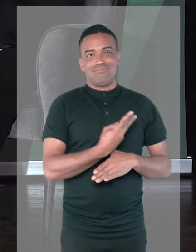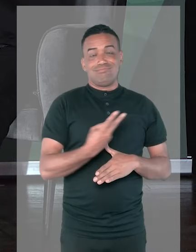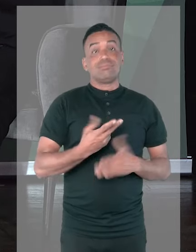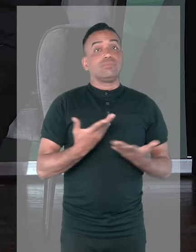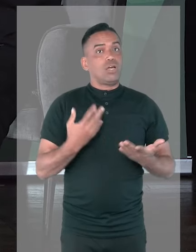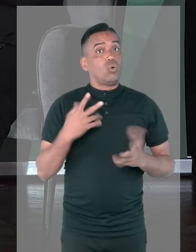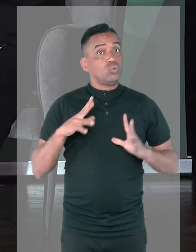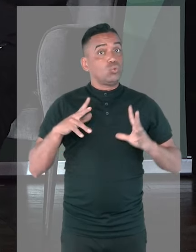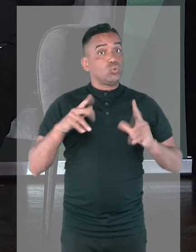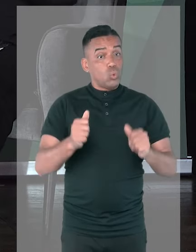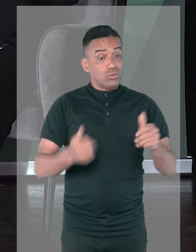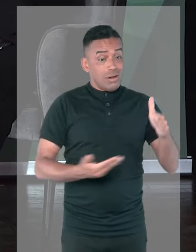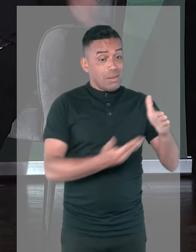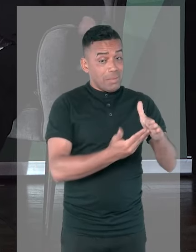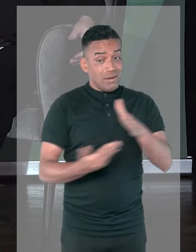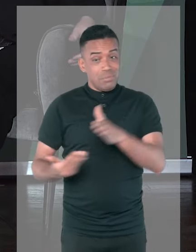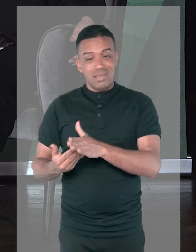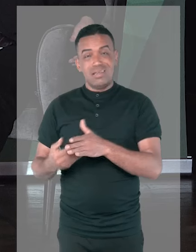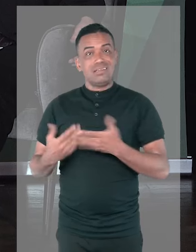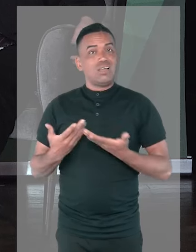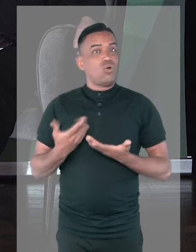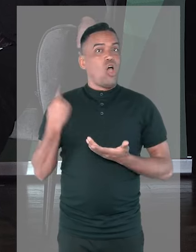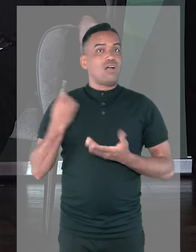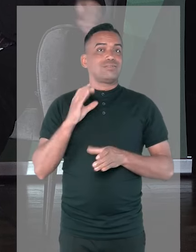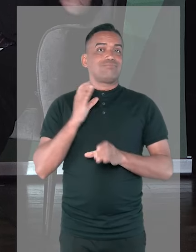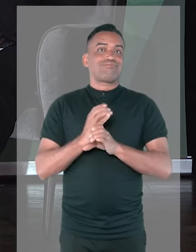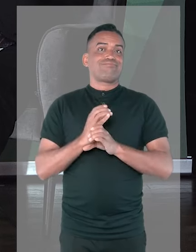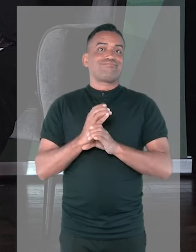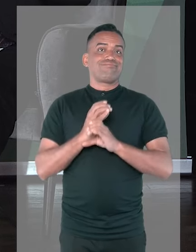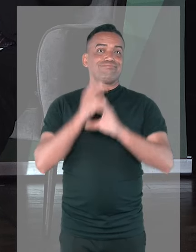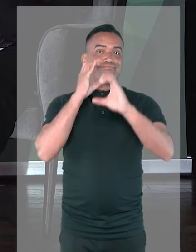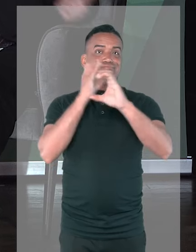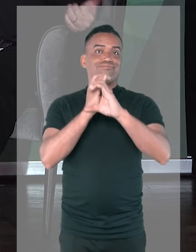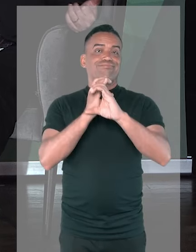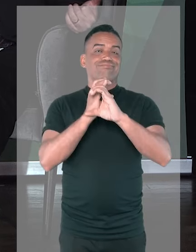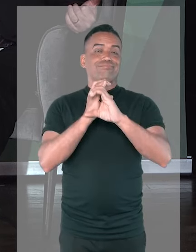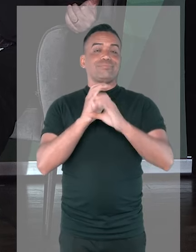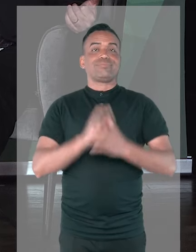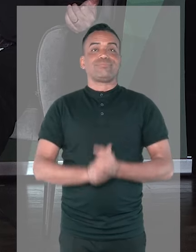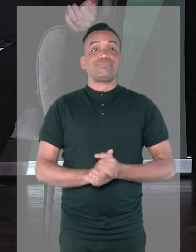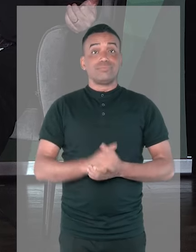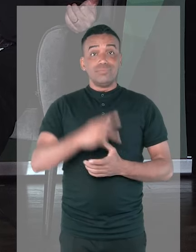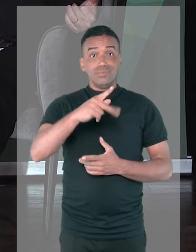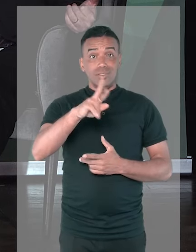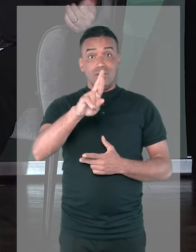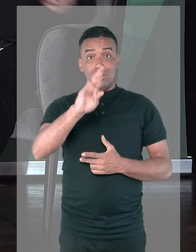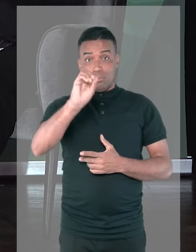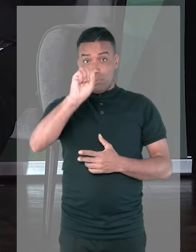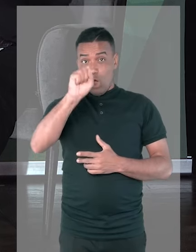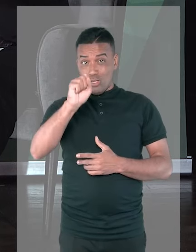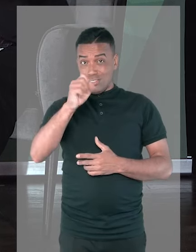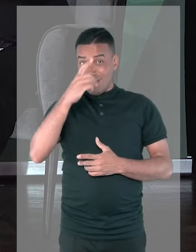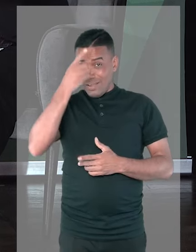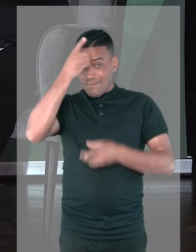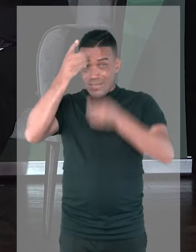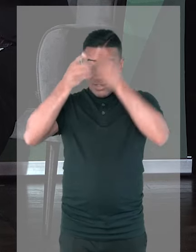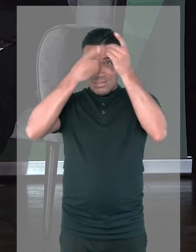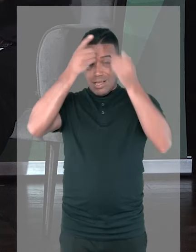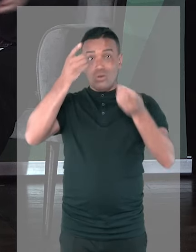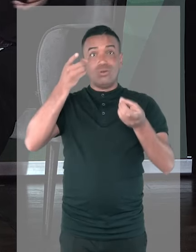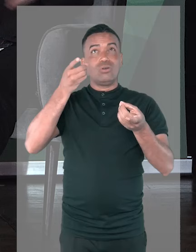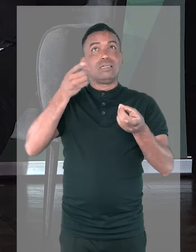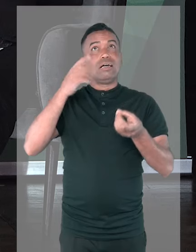Considerando todos esses limites, a gente simplesmente não se comunica. Já a prosa de ficção não pode fazer isso. O que eu estou tentando é resumir